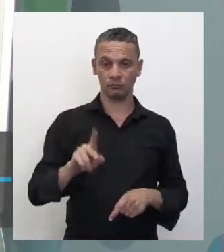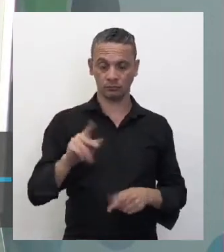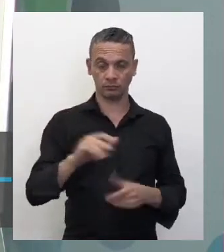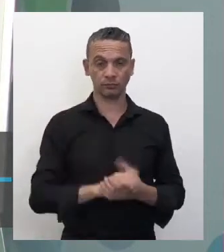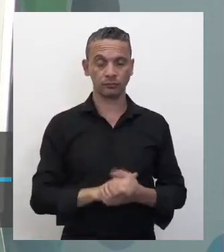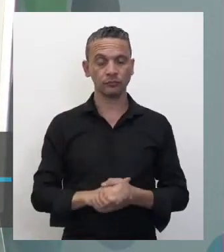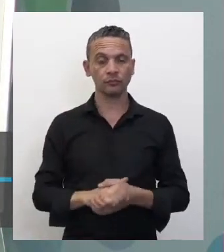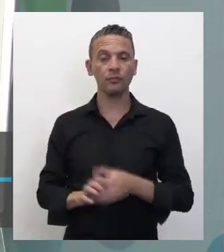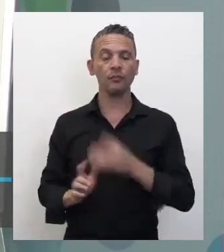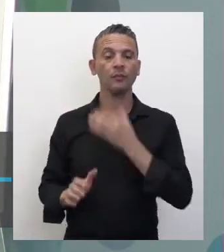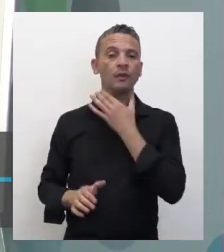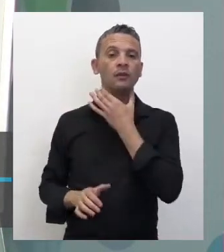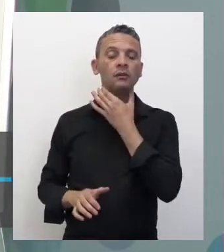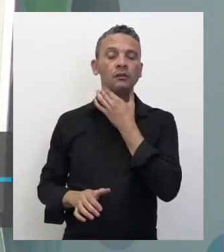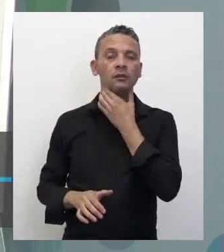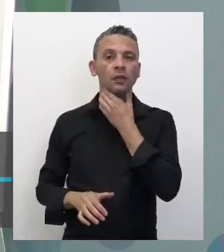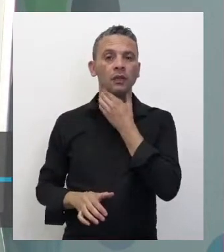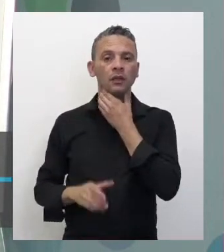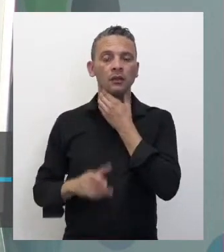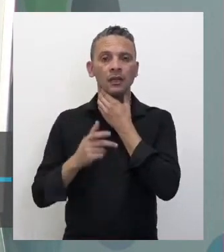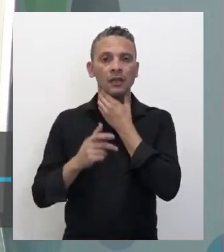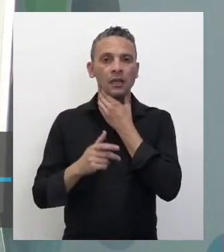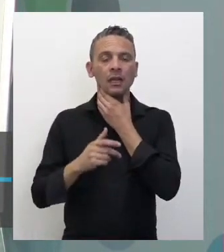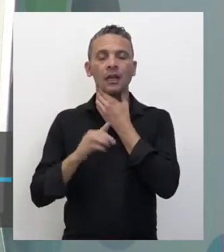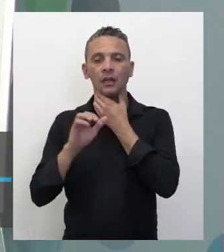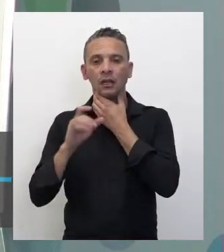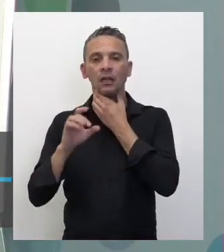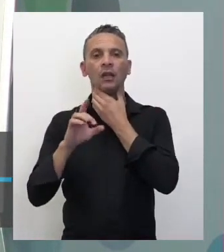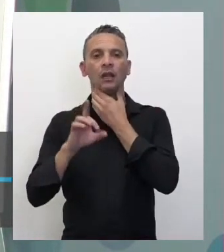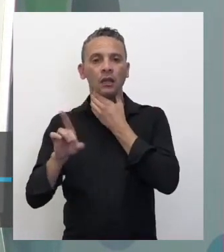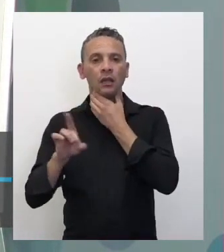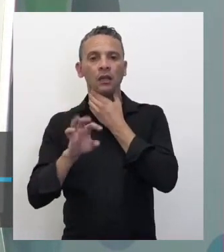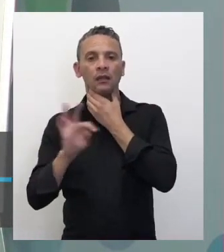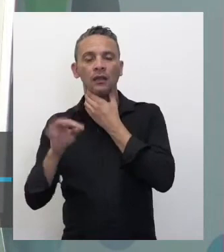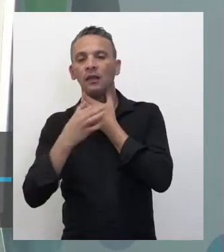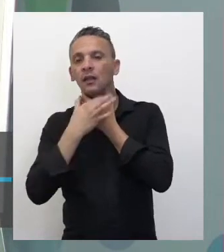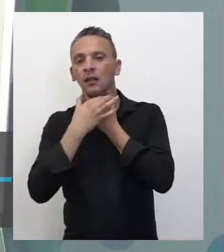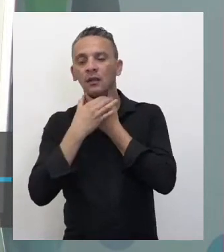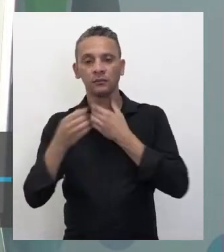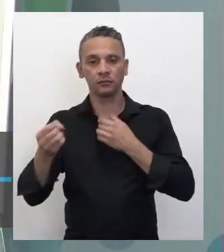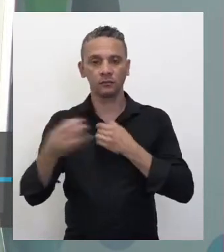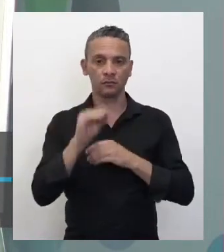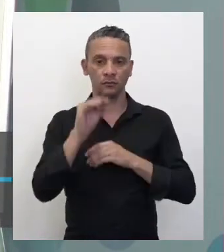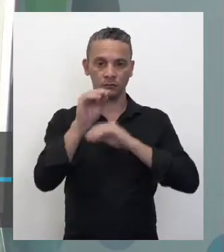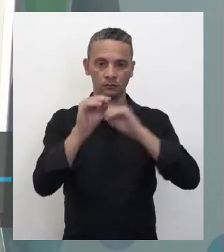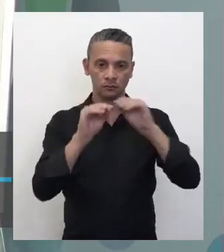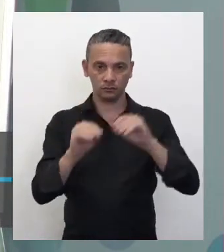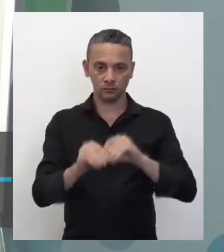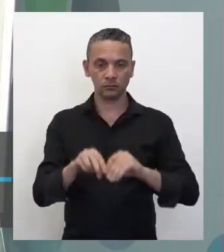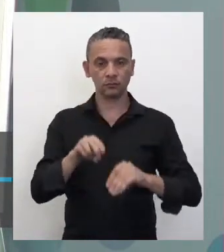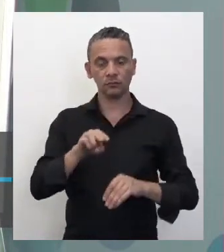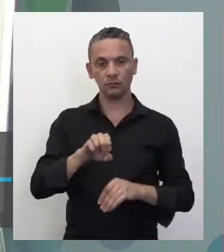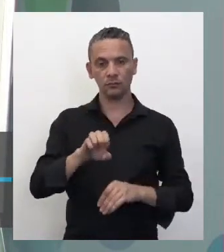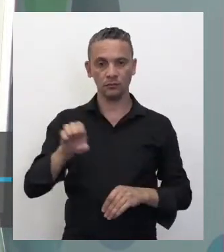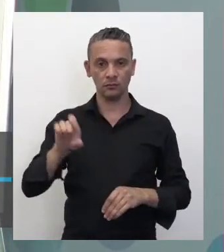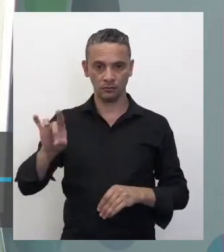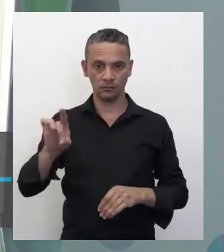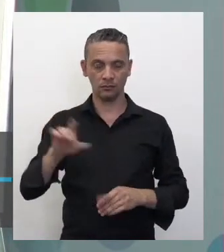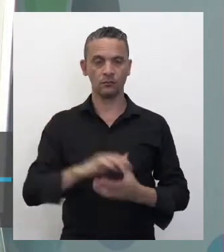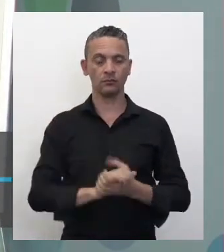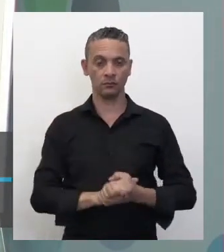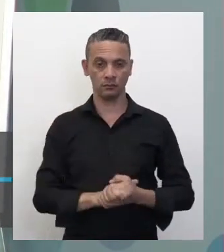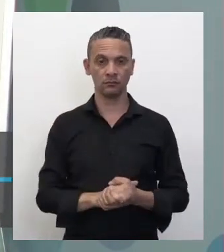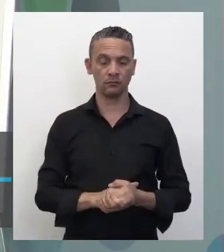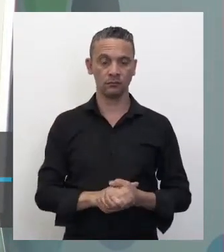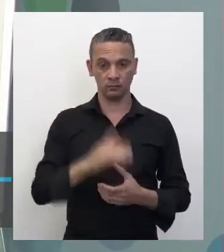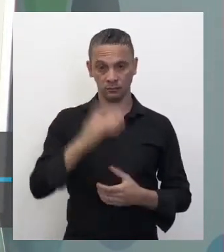que o último som for um D ou um T, aí eu preciso acrescentar uma nova sílabazinha, eu tenho que falar needed. Então, eu vou pronunciar